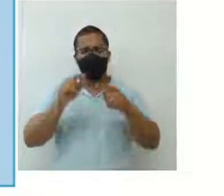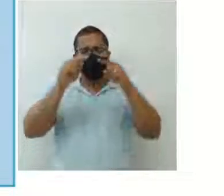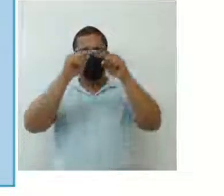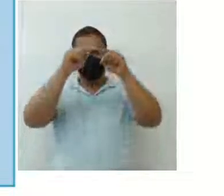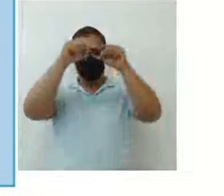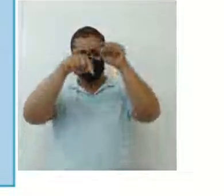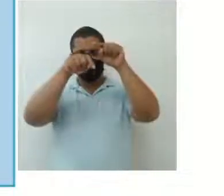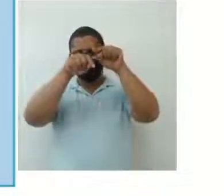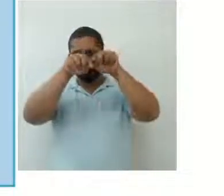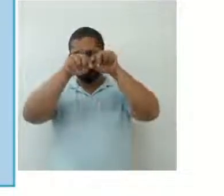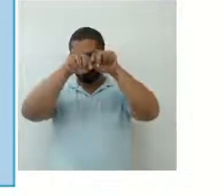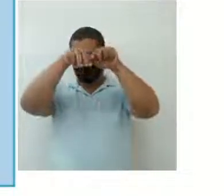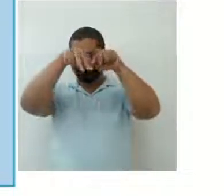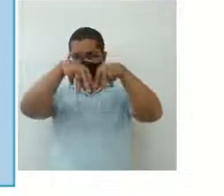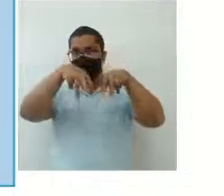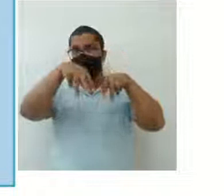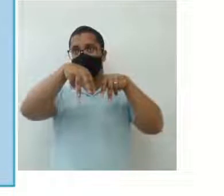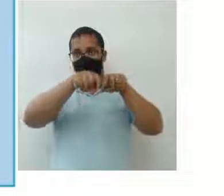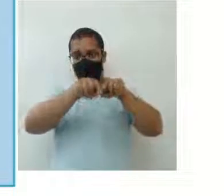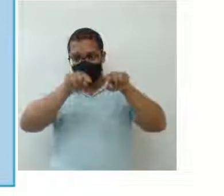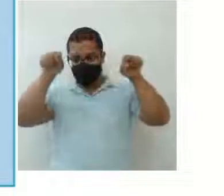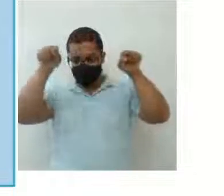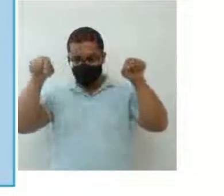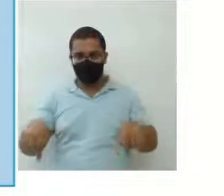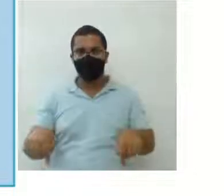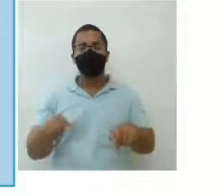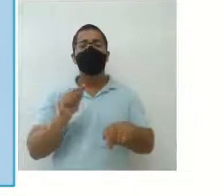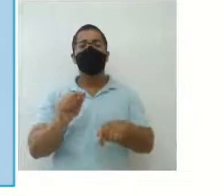Necessidade de novos mercados,